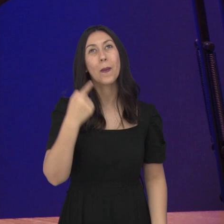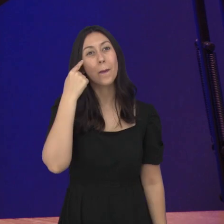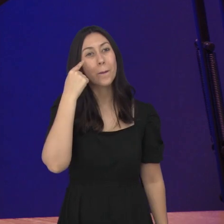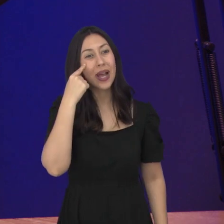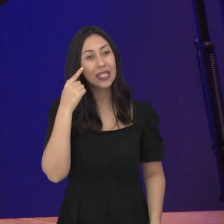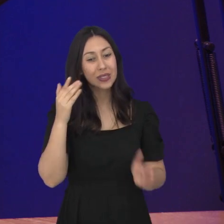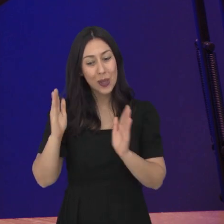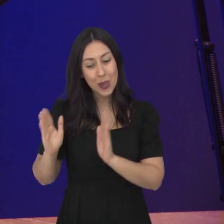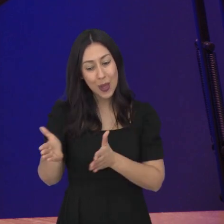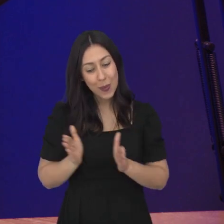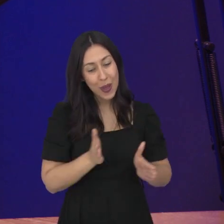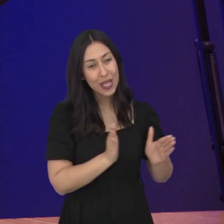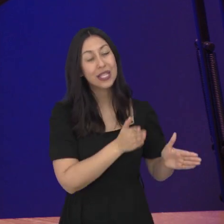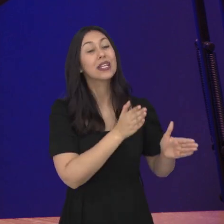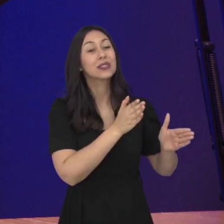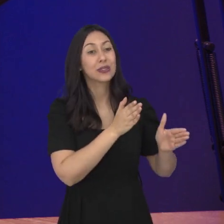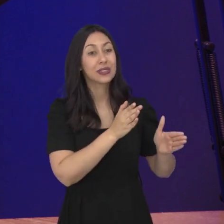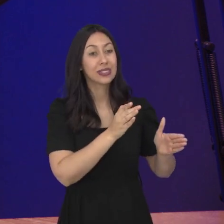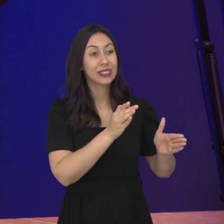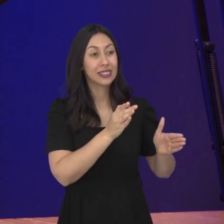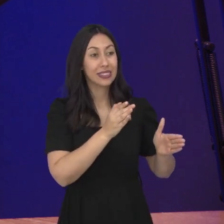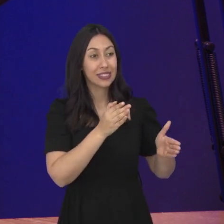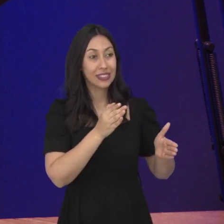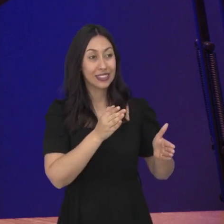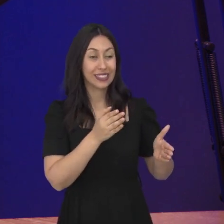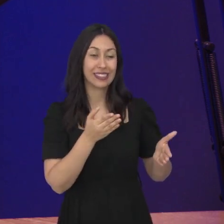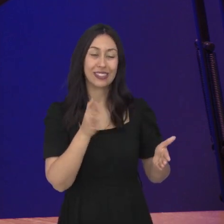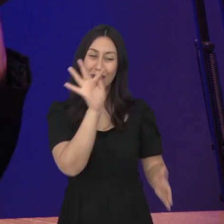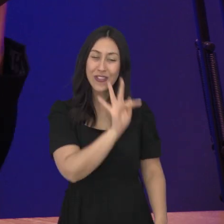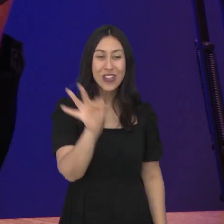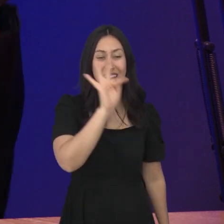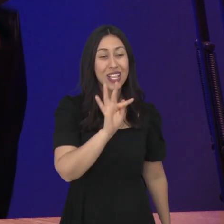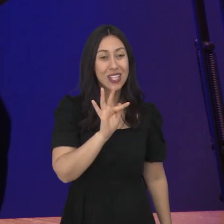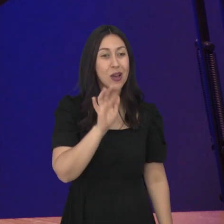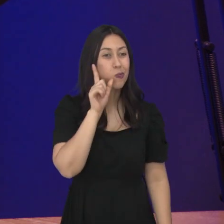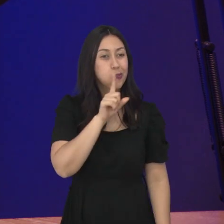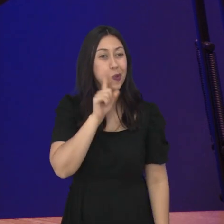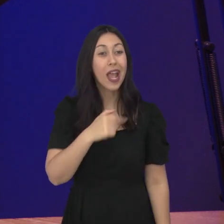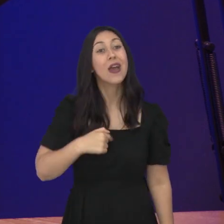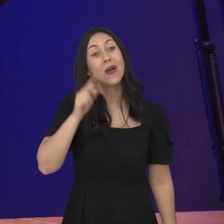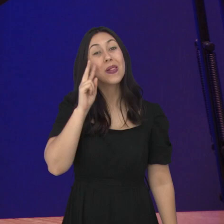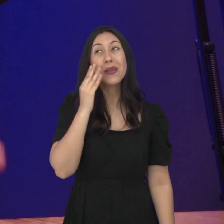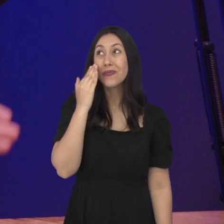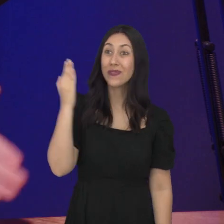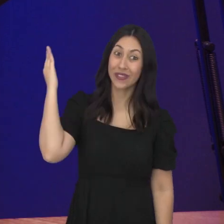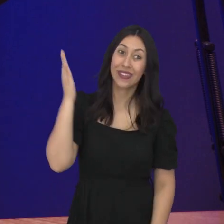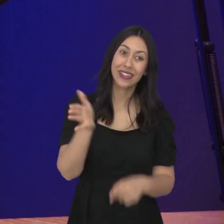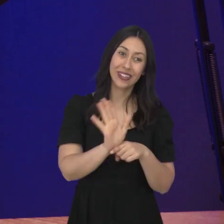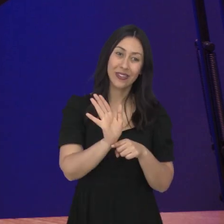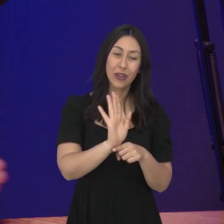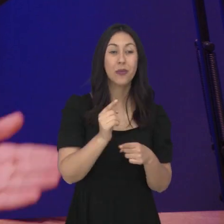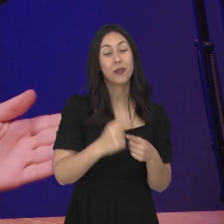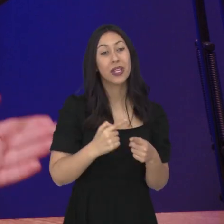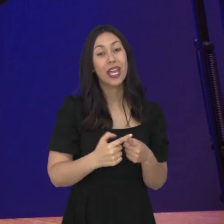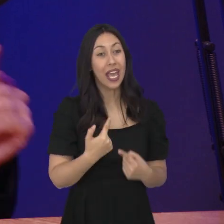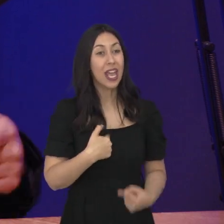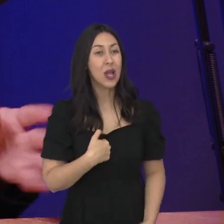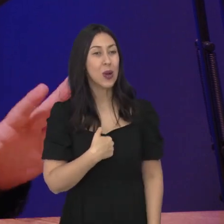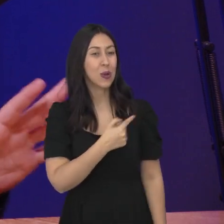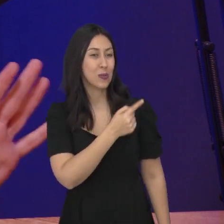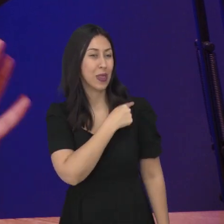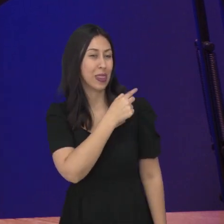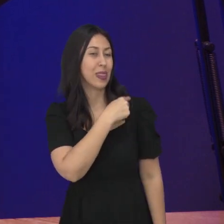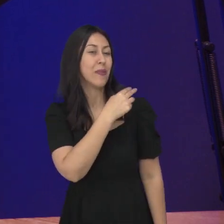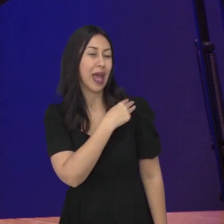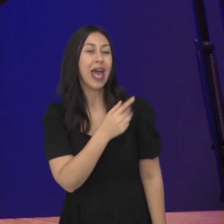no processo seletivo dos Estados Unidos, eu lembro muito de High School Musical, porque quando eu tava no ensino médio, foi quando meio